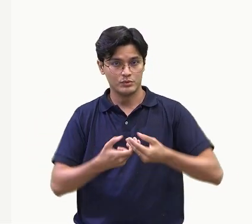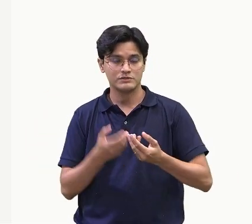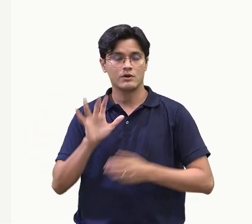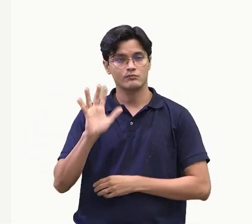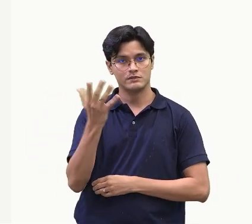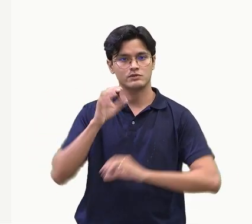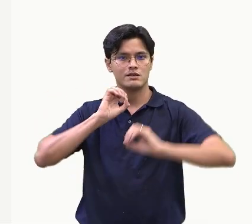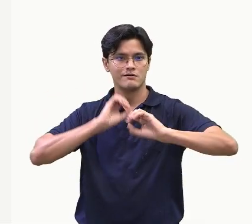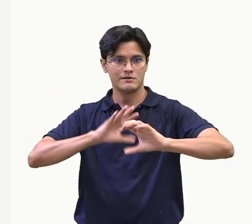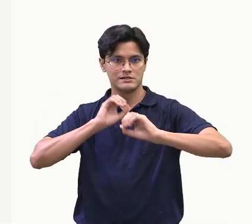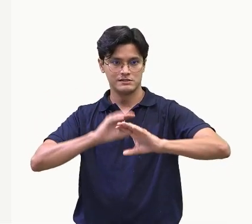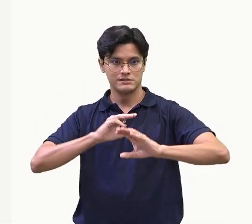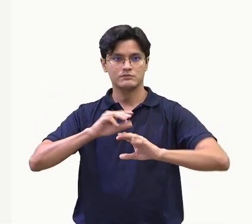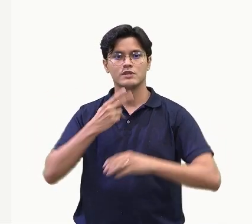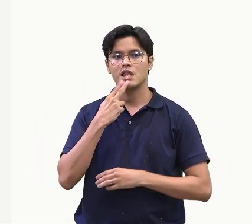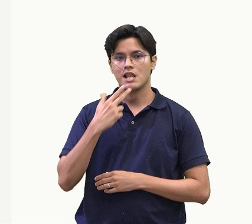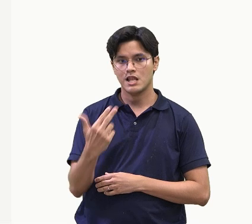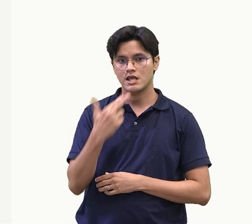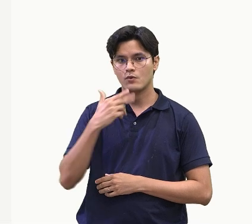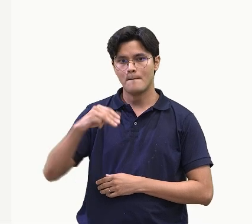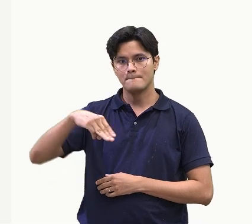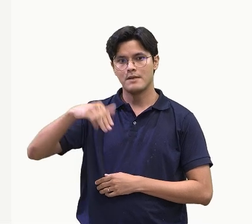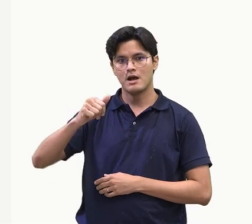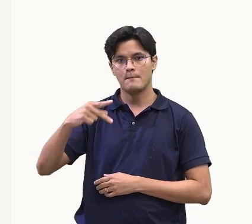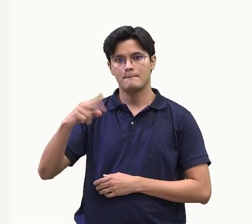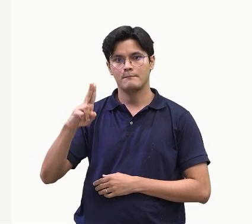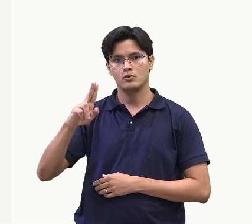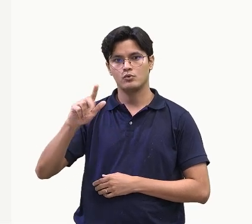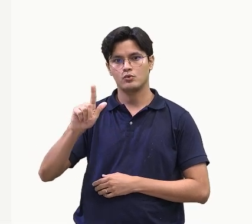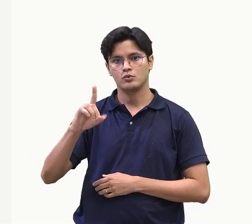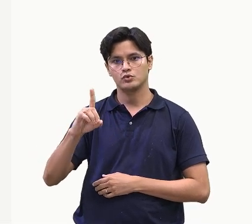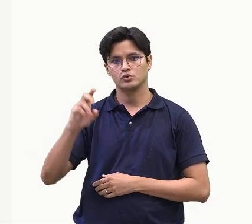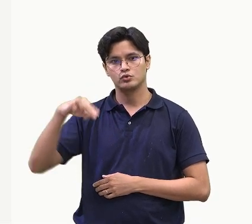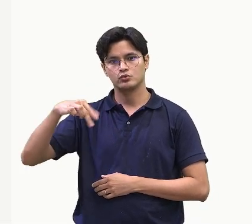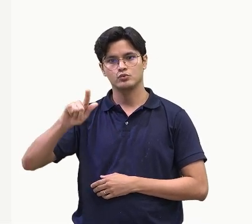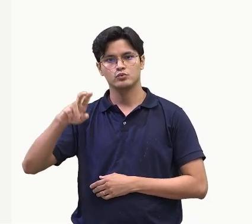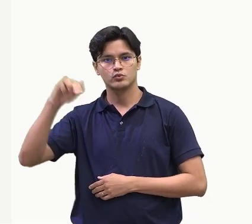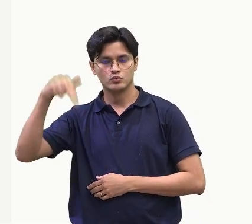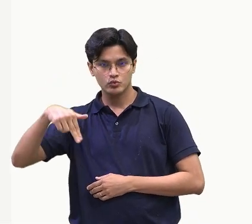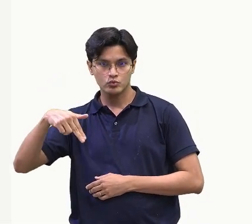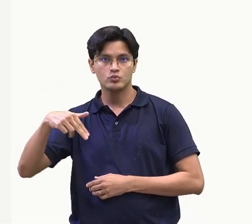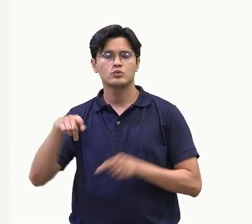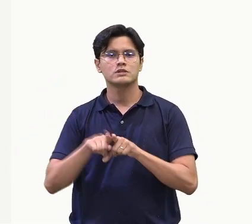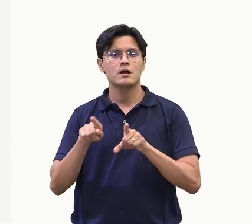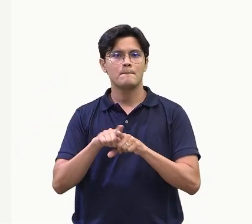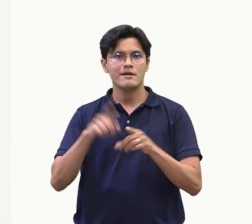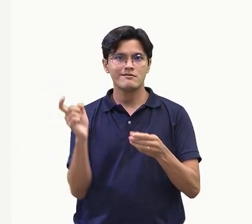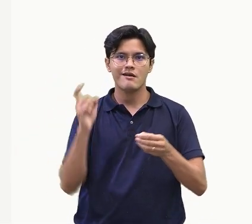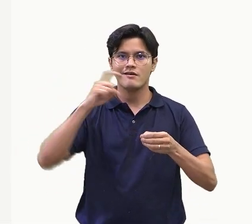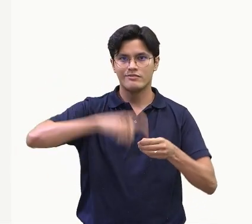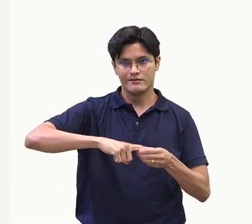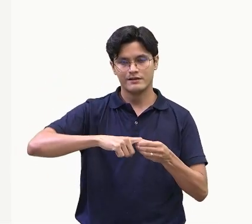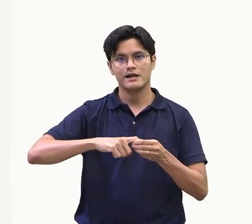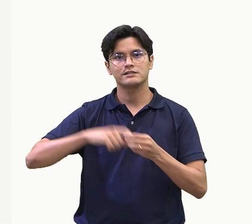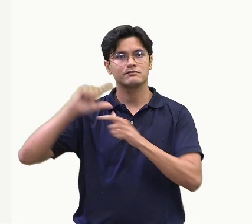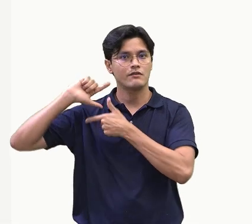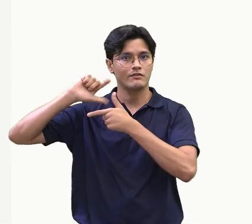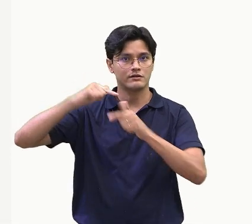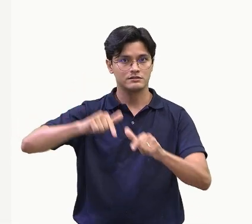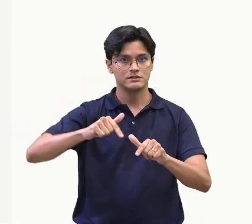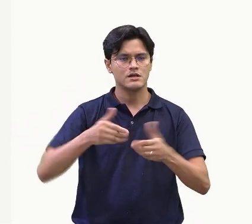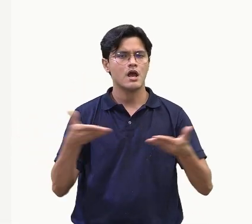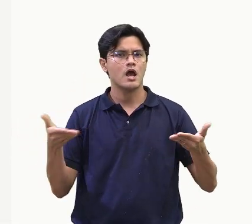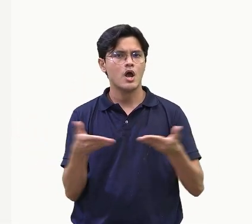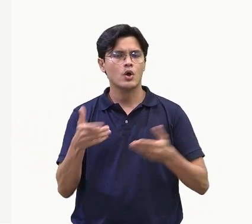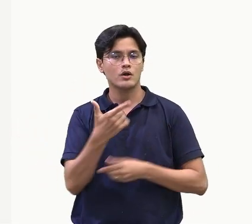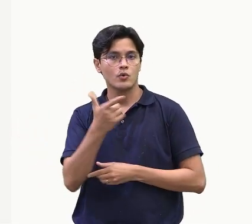da região. Agora a gente vai falar de um outro povo. A gente vai conhecer agora o deserto do Atacama. O deserto do